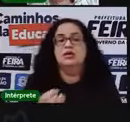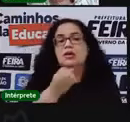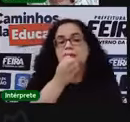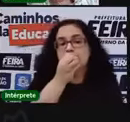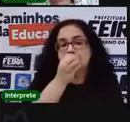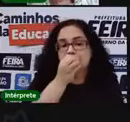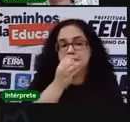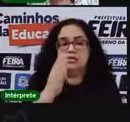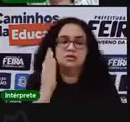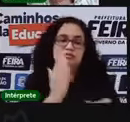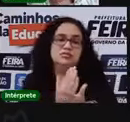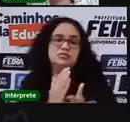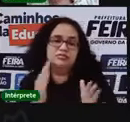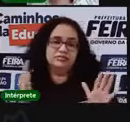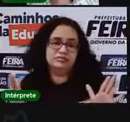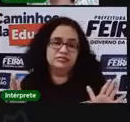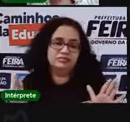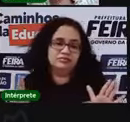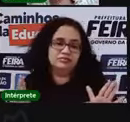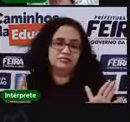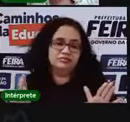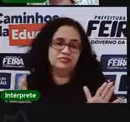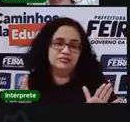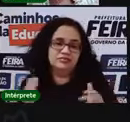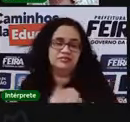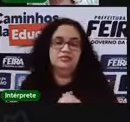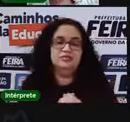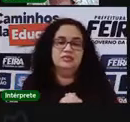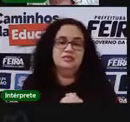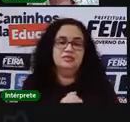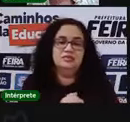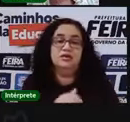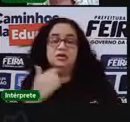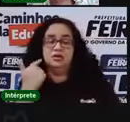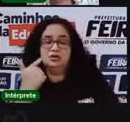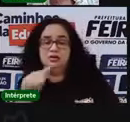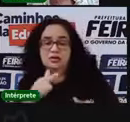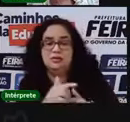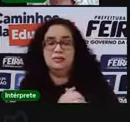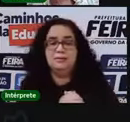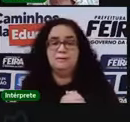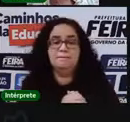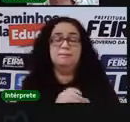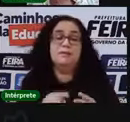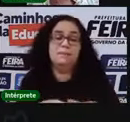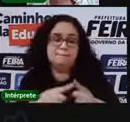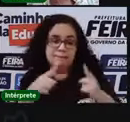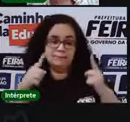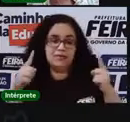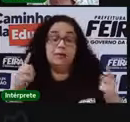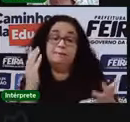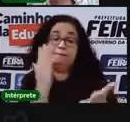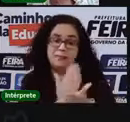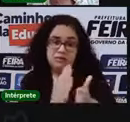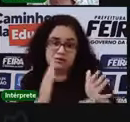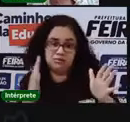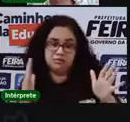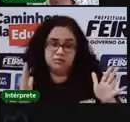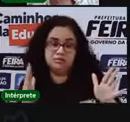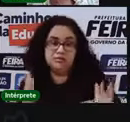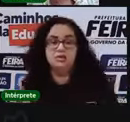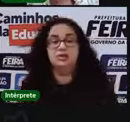insuficiente e acabou sendo, não é... De uma forma e acabou sendo de outra, não é, Maura? Mas, assim, para encerrar, a gente